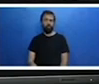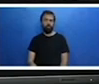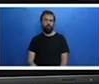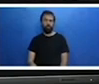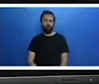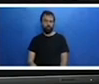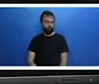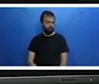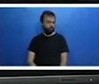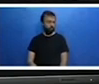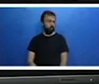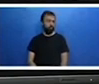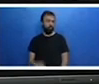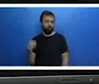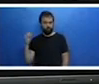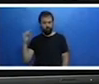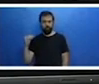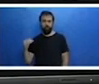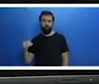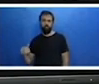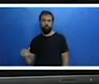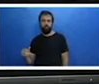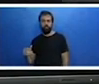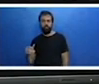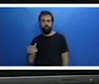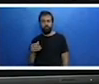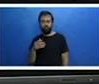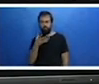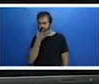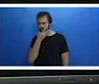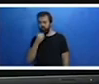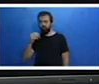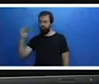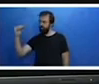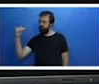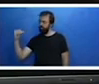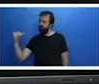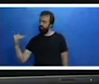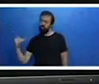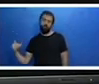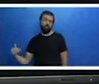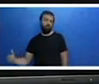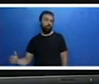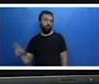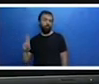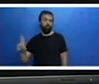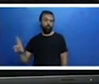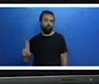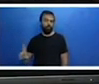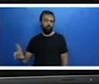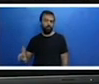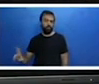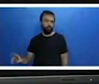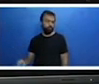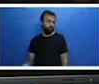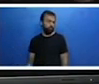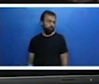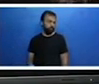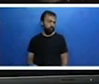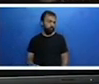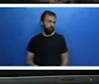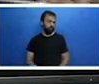Giuseppe, Matheus, o Cristo Kobayashi, grande jogador de xadrez, o seu João Silvestrini, mestre na dama,